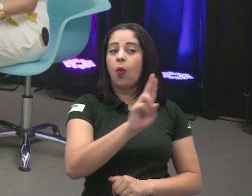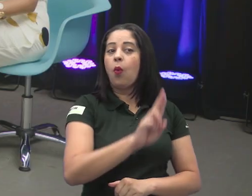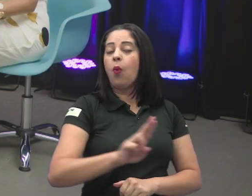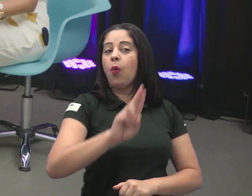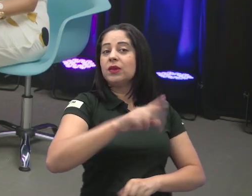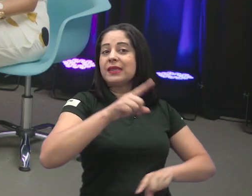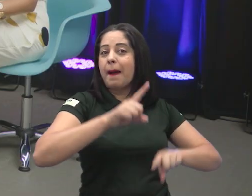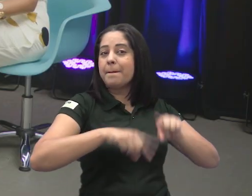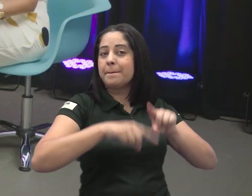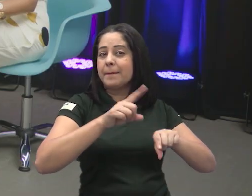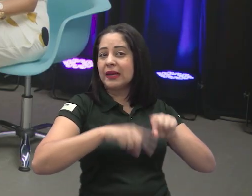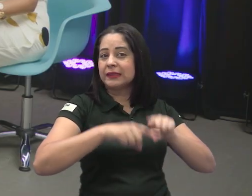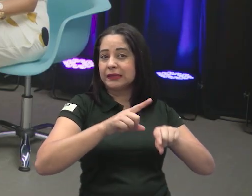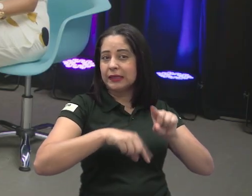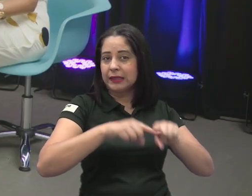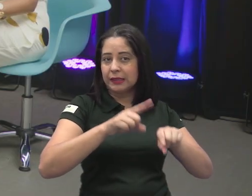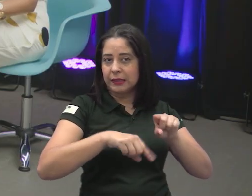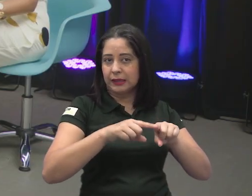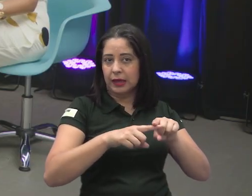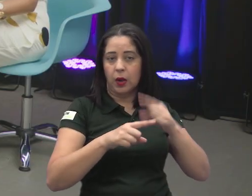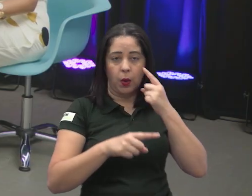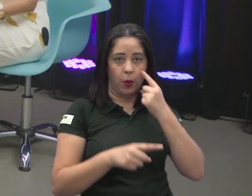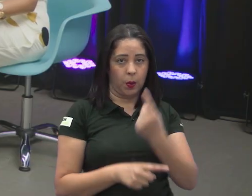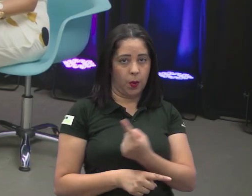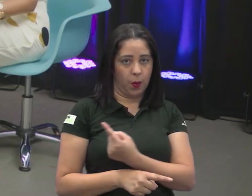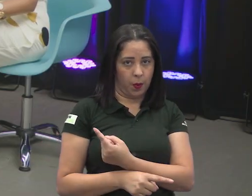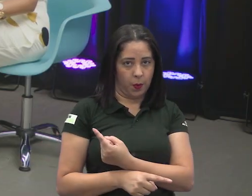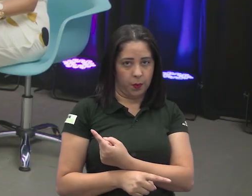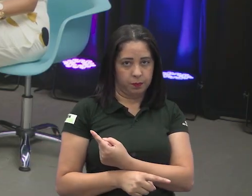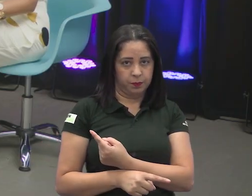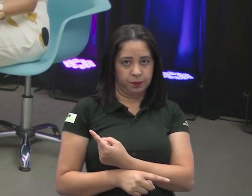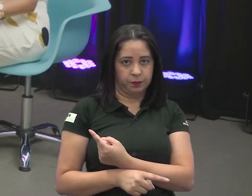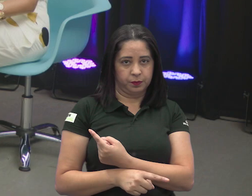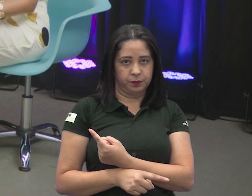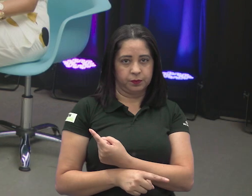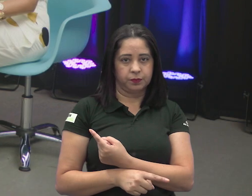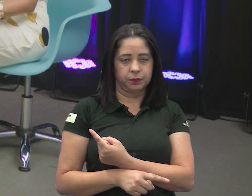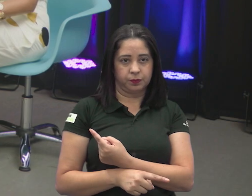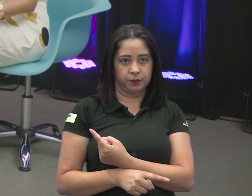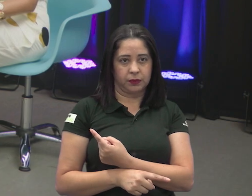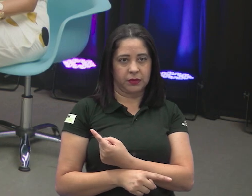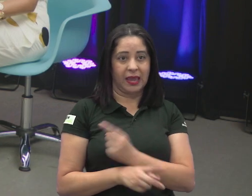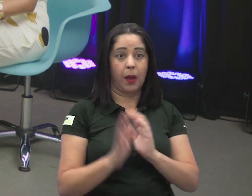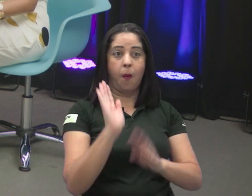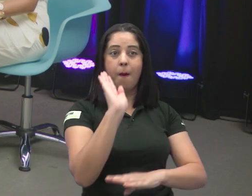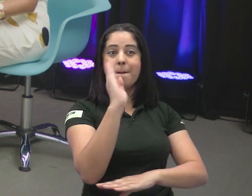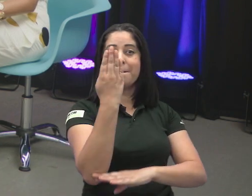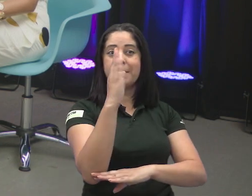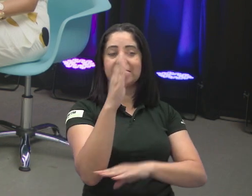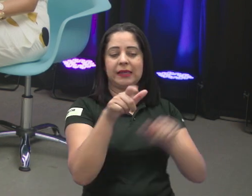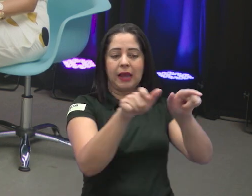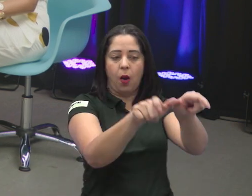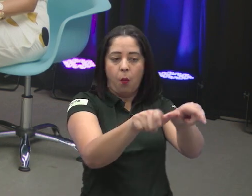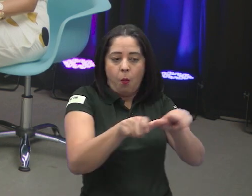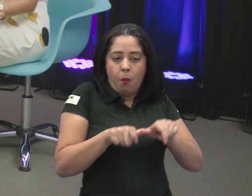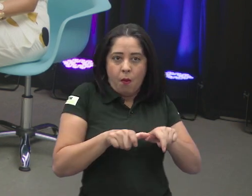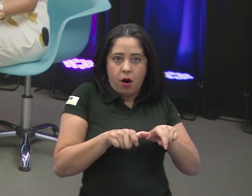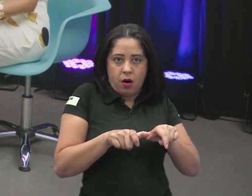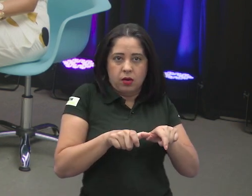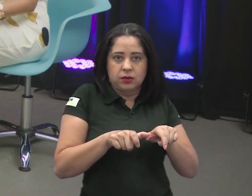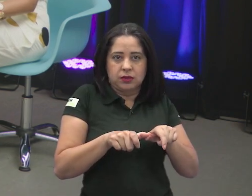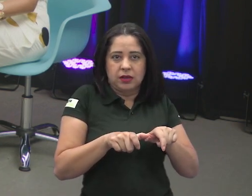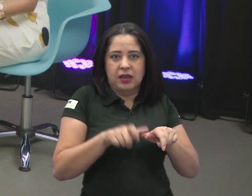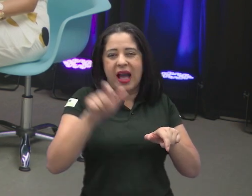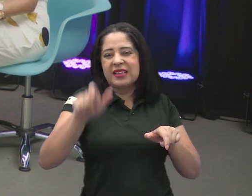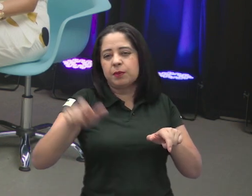Além, tem este que é o tear de pente, tear de prego paralelo, né? Uhum. Que normalmente as